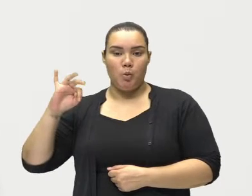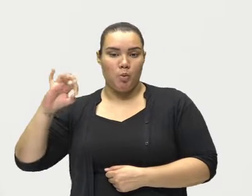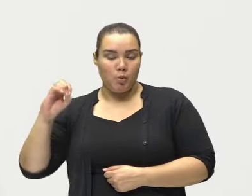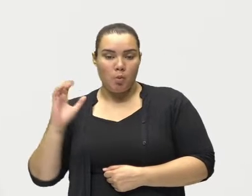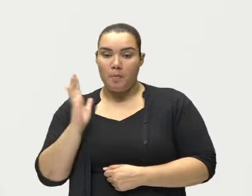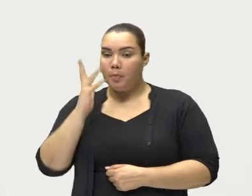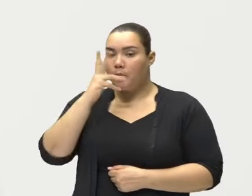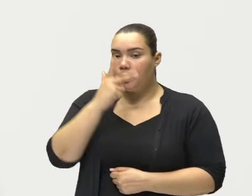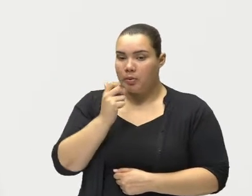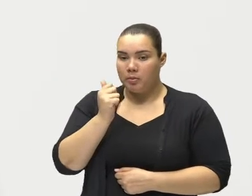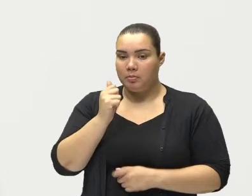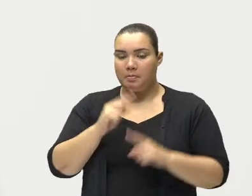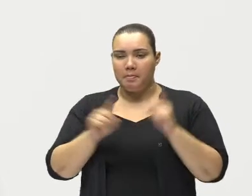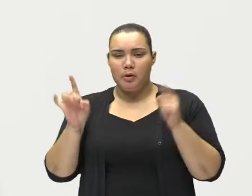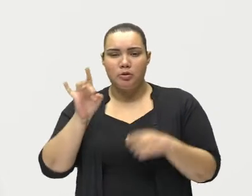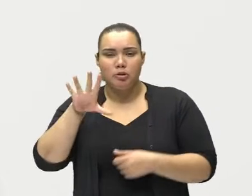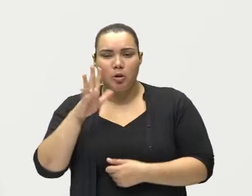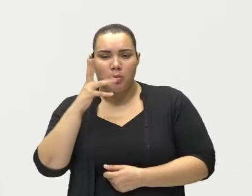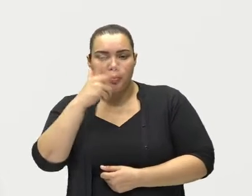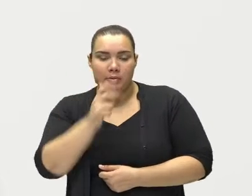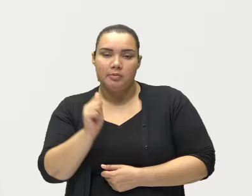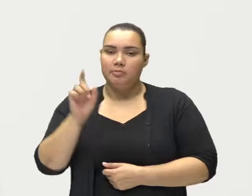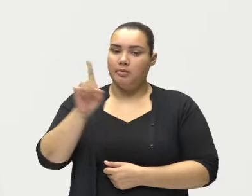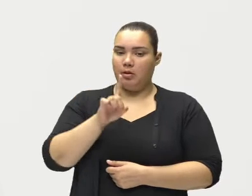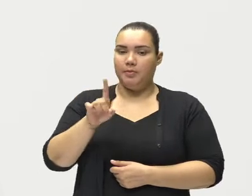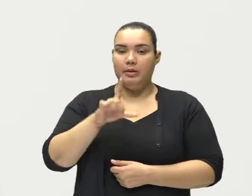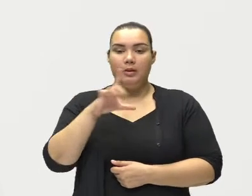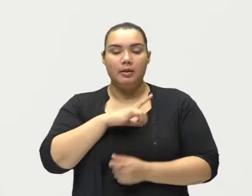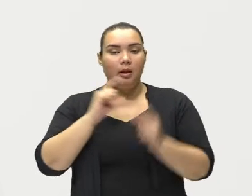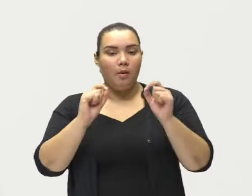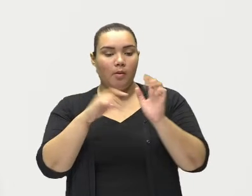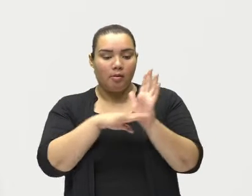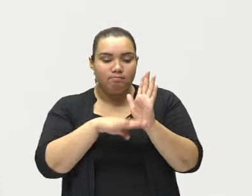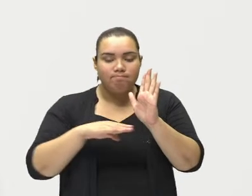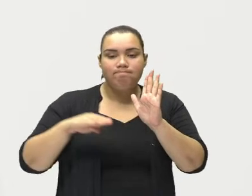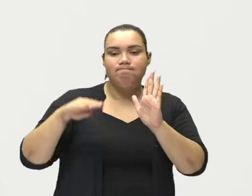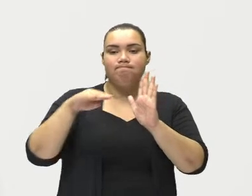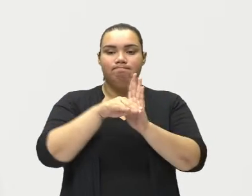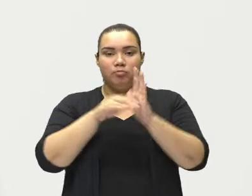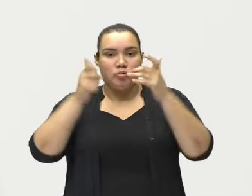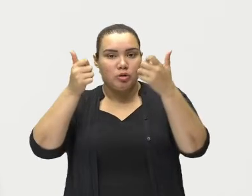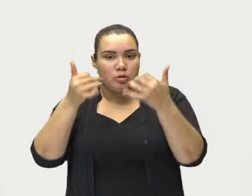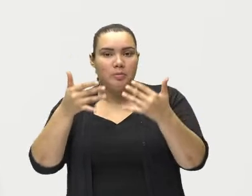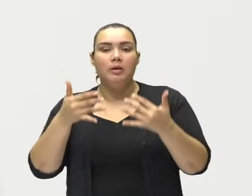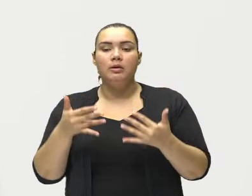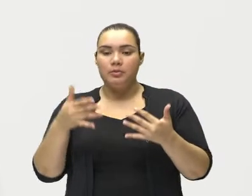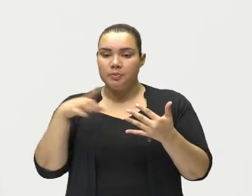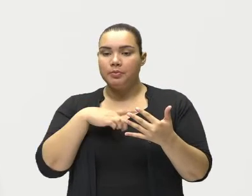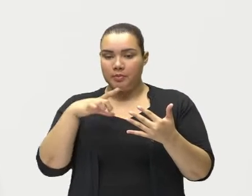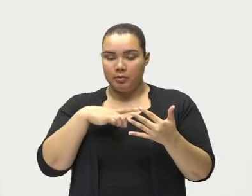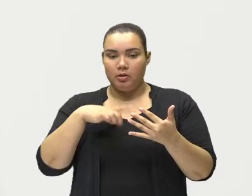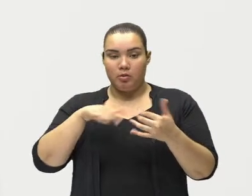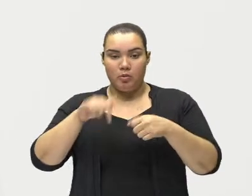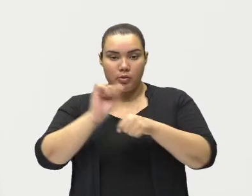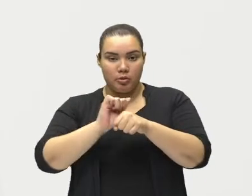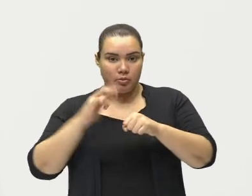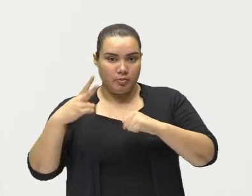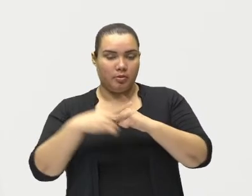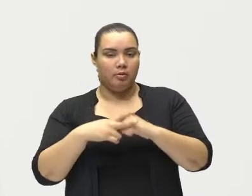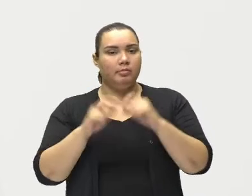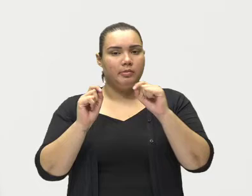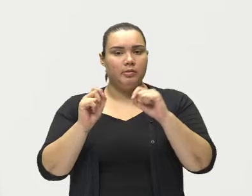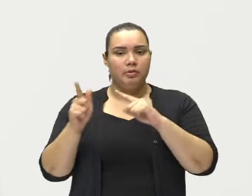não é somente bonita. Ela não é somente bonita. Eu tenho uma intensidade maior aqui, o meu advérbio. Ó.